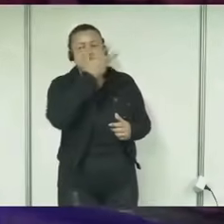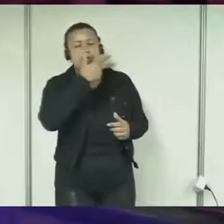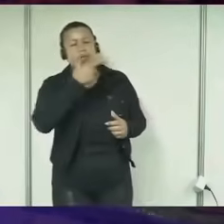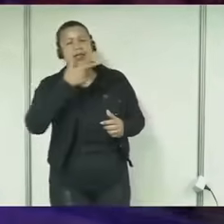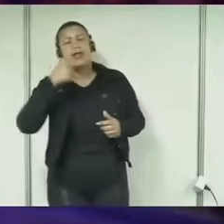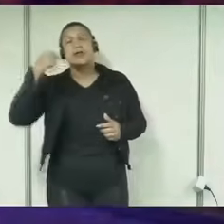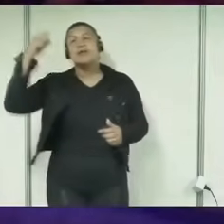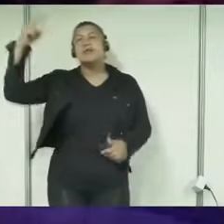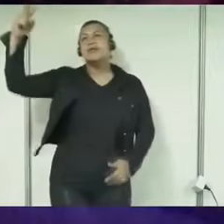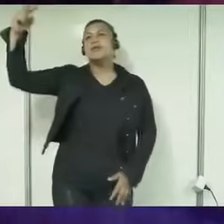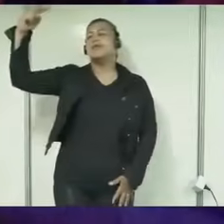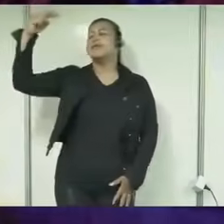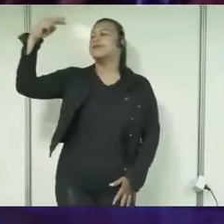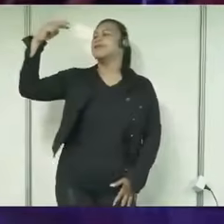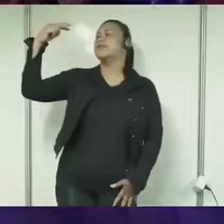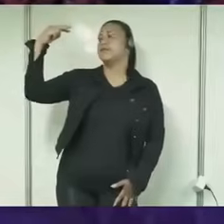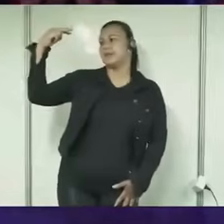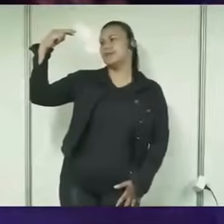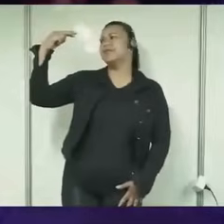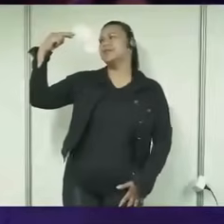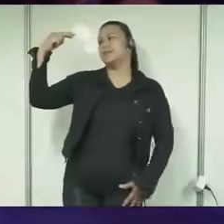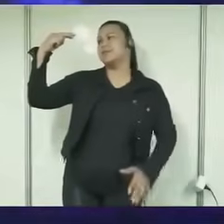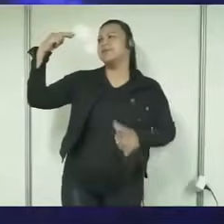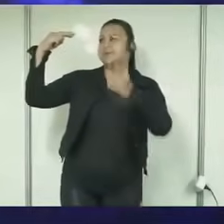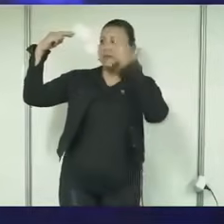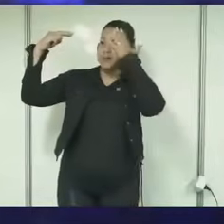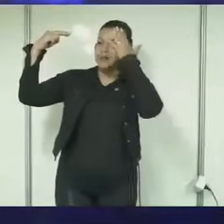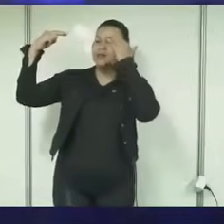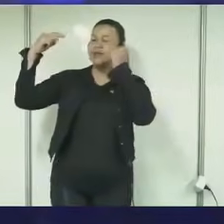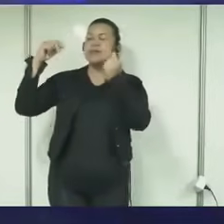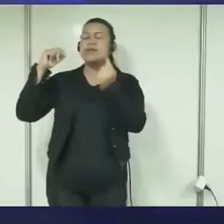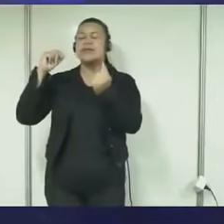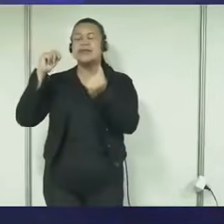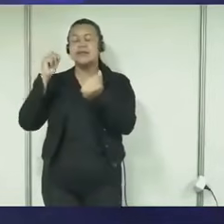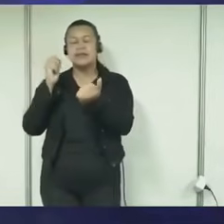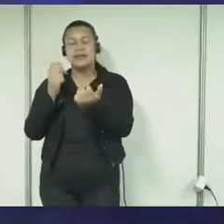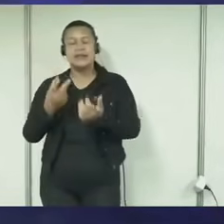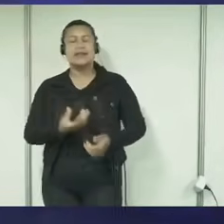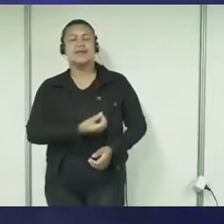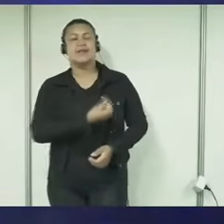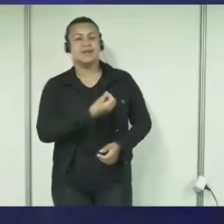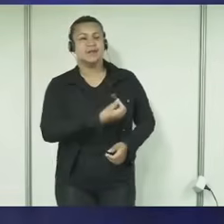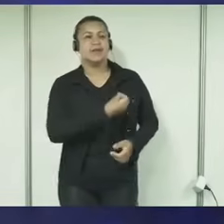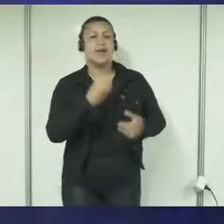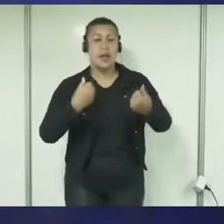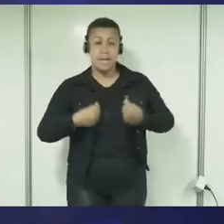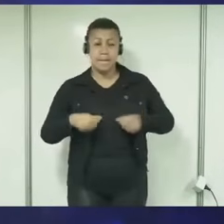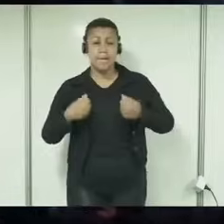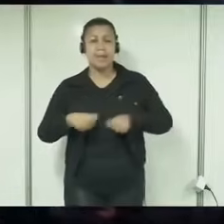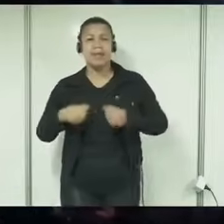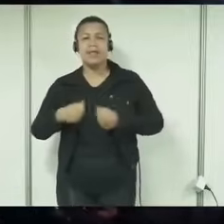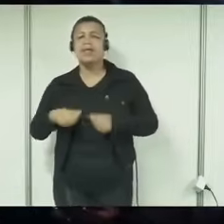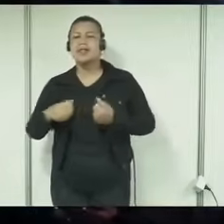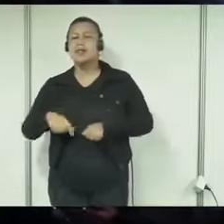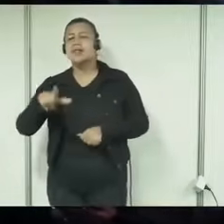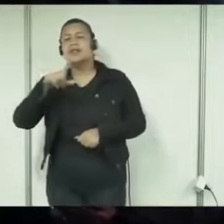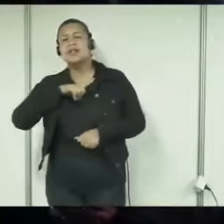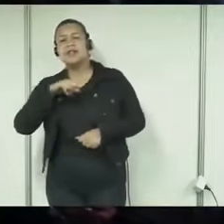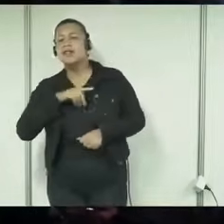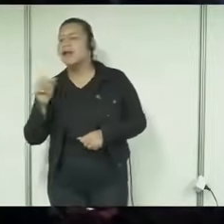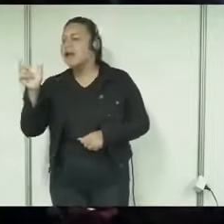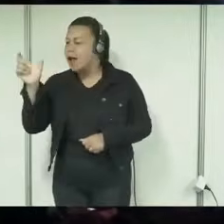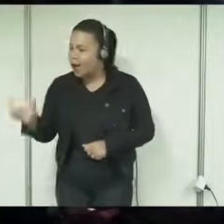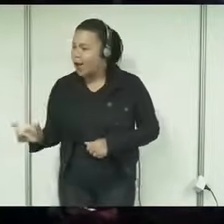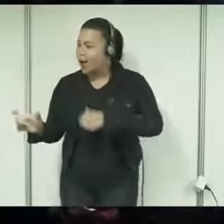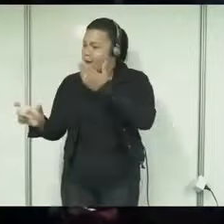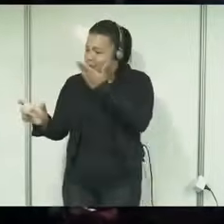viver. Sempre é preciso ter alguém para amar. Viva o amor. Escuta